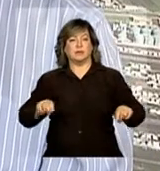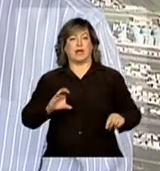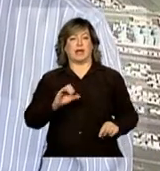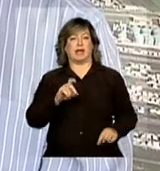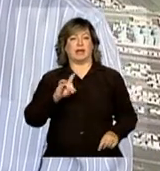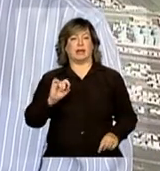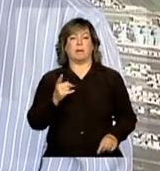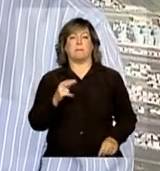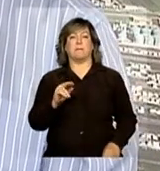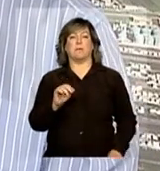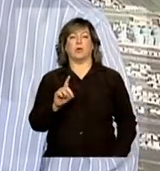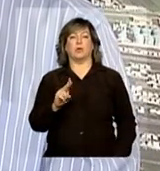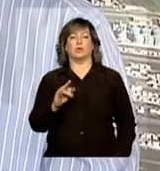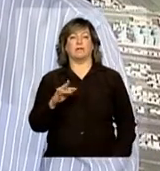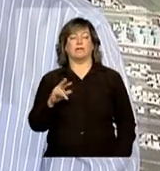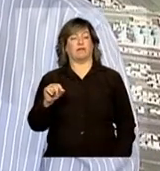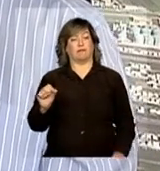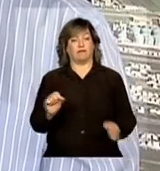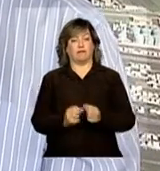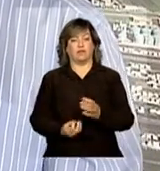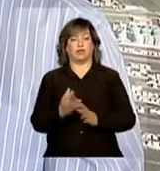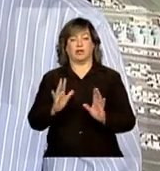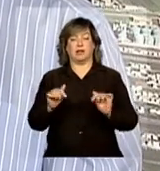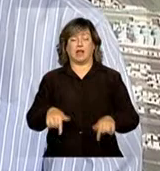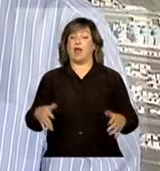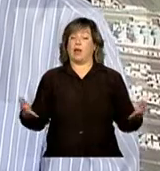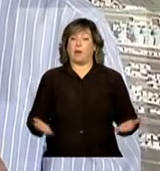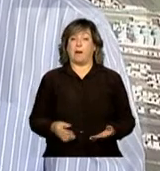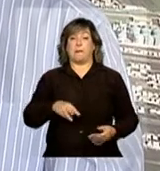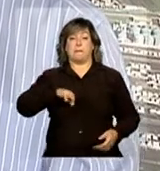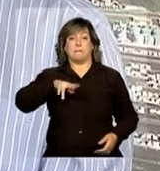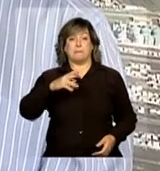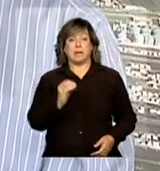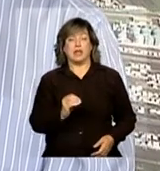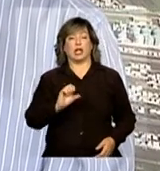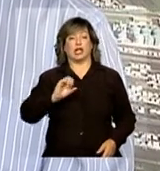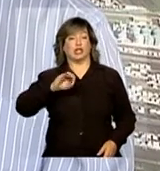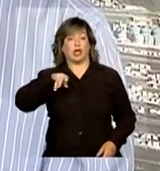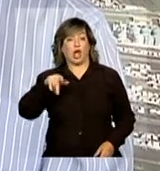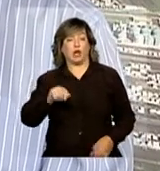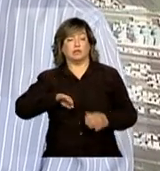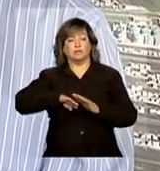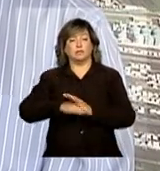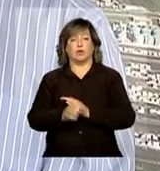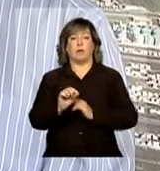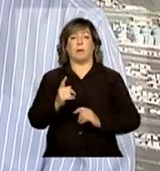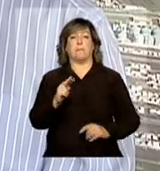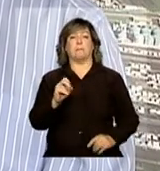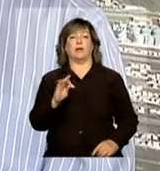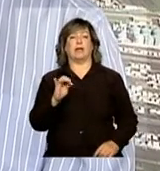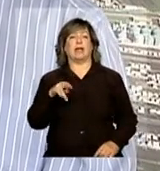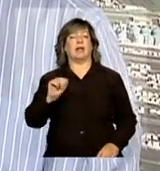instalada aqui, né? Hoje nós já transformamos milho e soja em proteína animal, agregando valor.